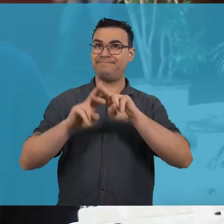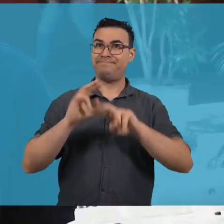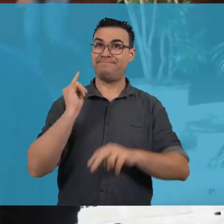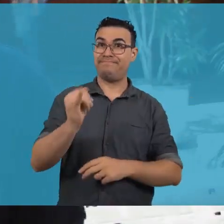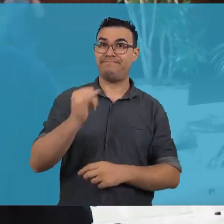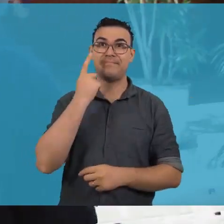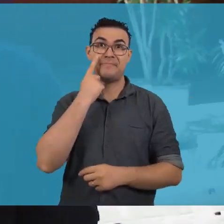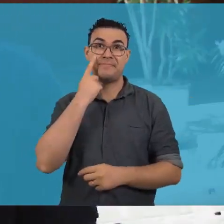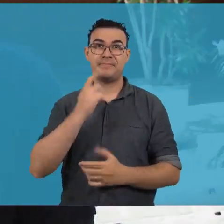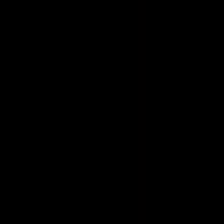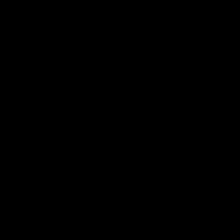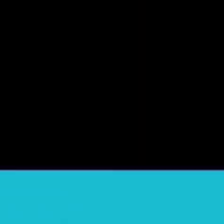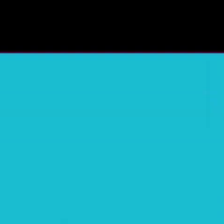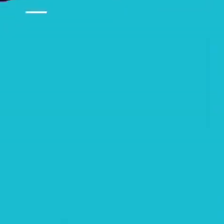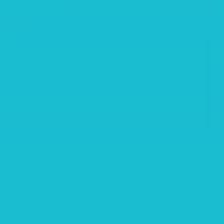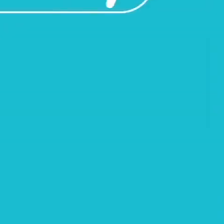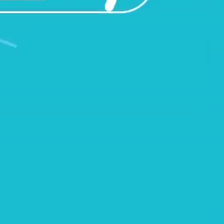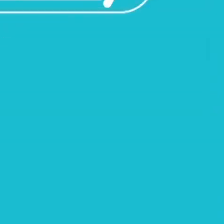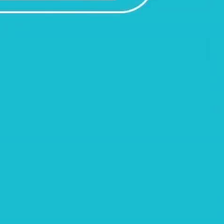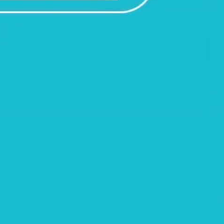aqui no Pronto Falei.